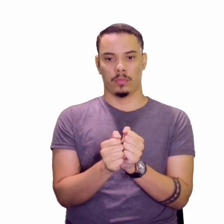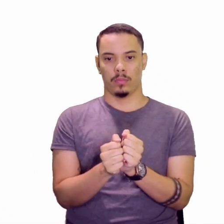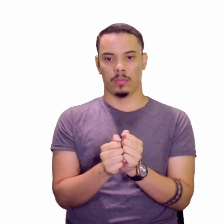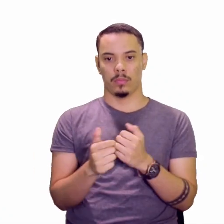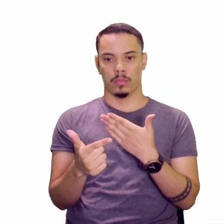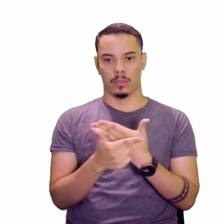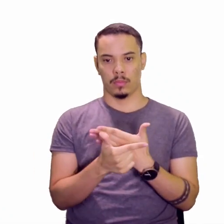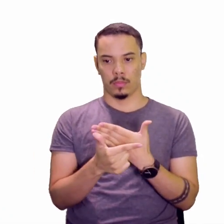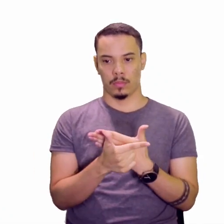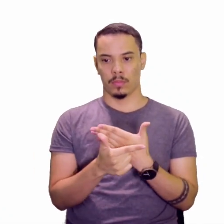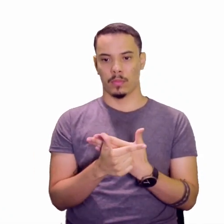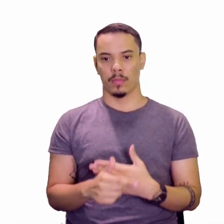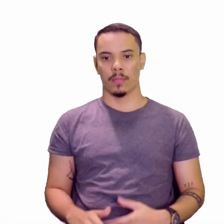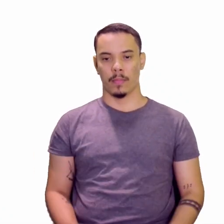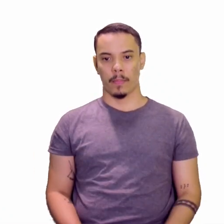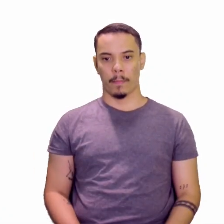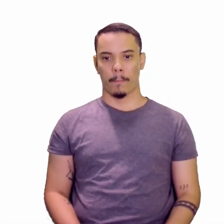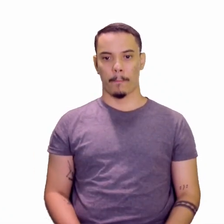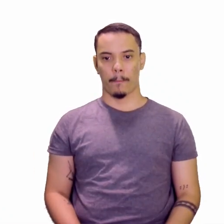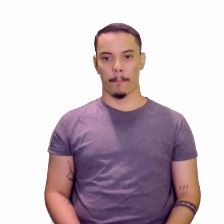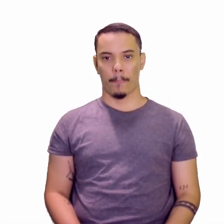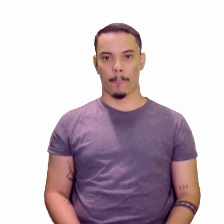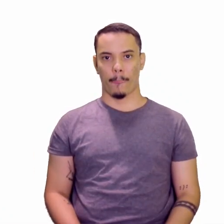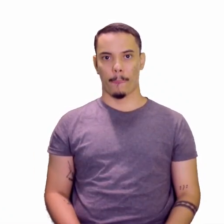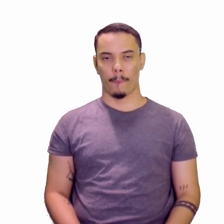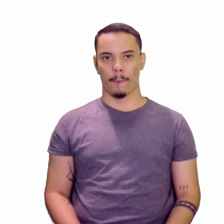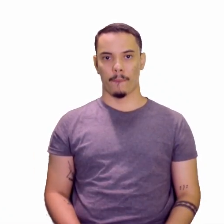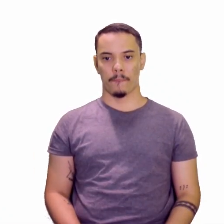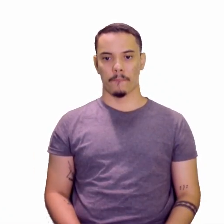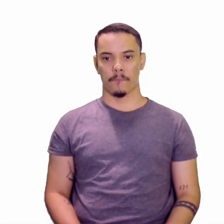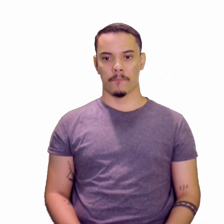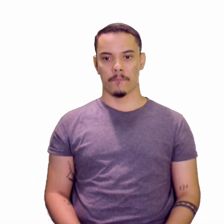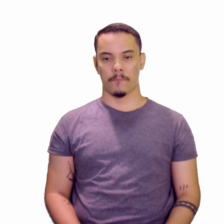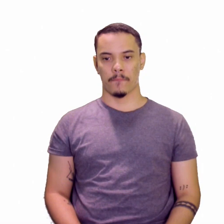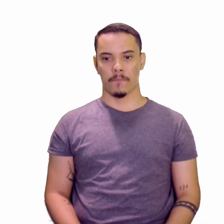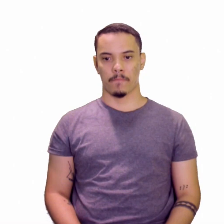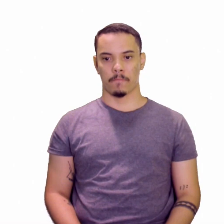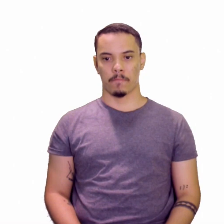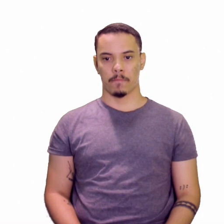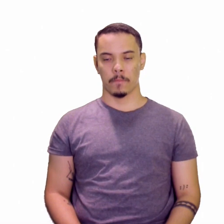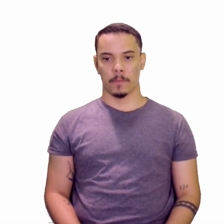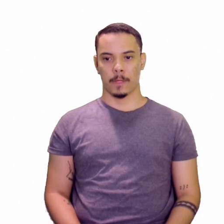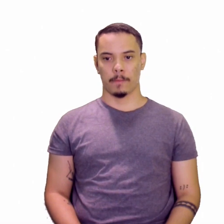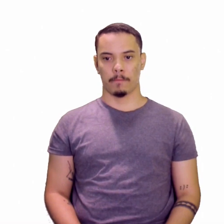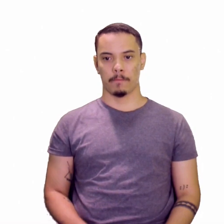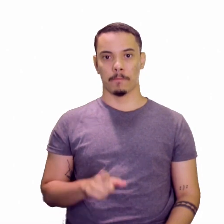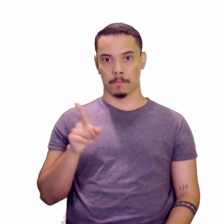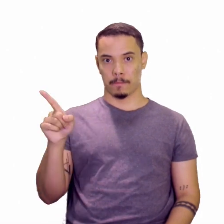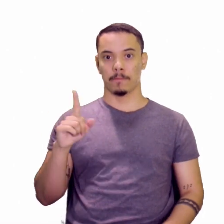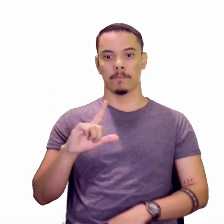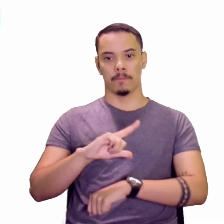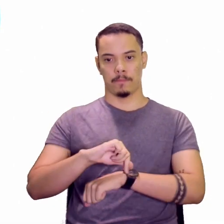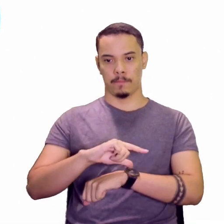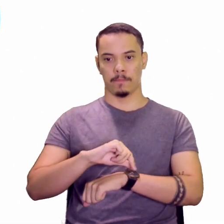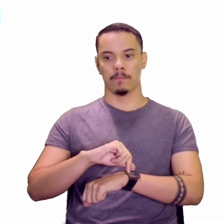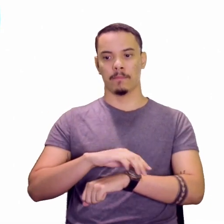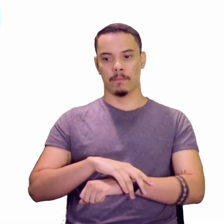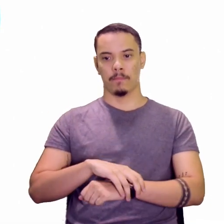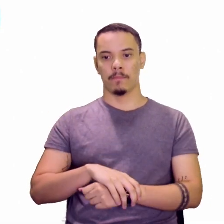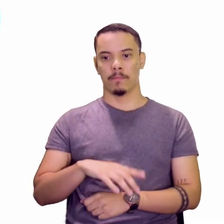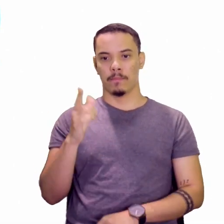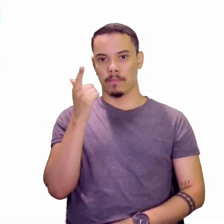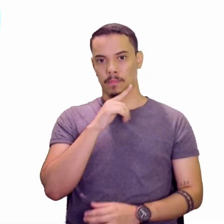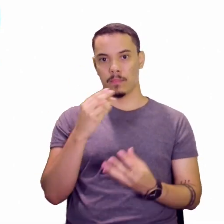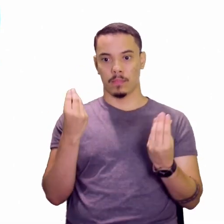D igual a 5 mais 1 vezes T. Isso aqui é a função horária. Aí pegaria aqui,